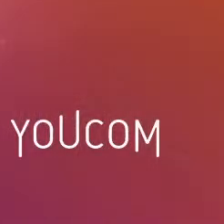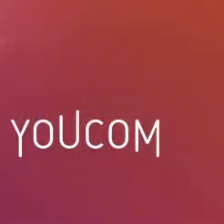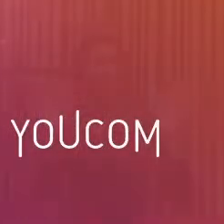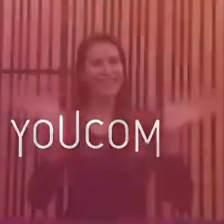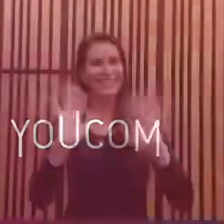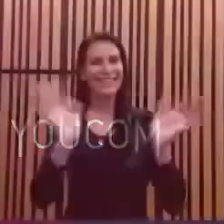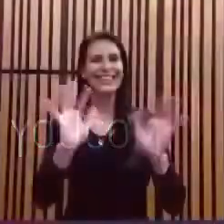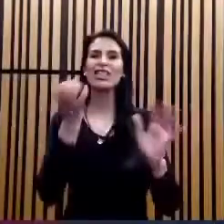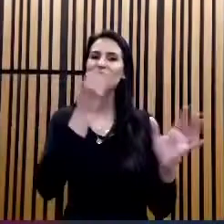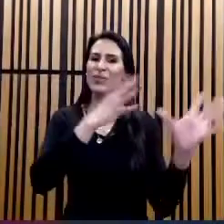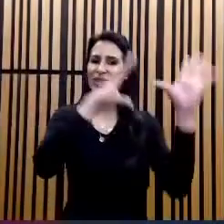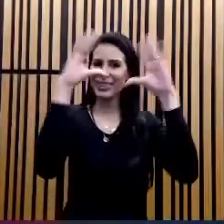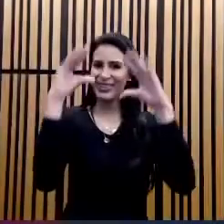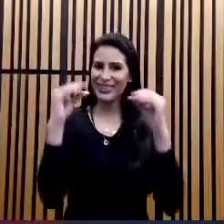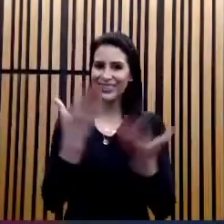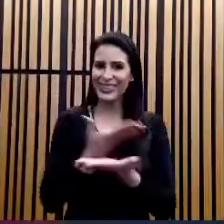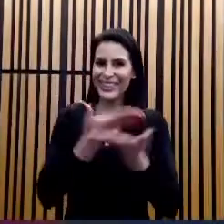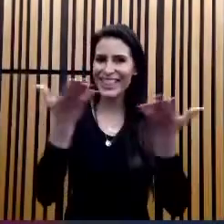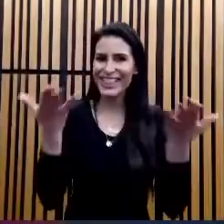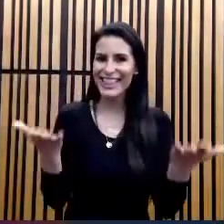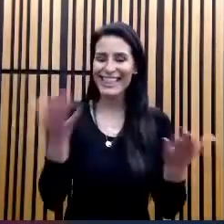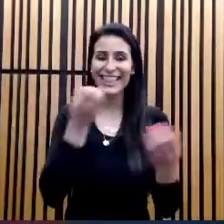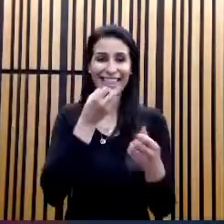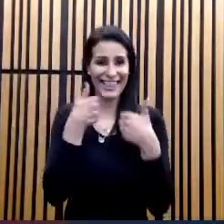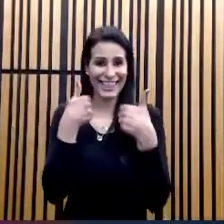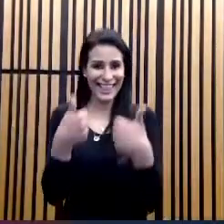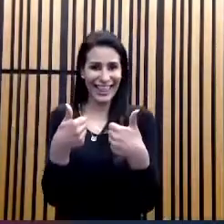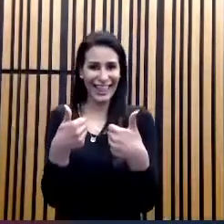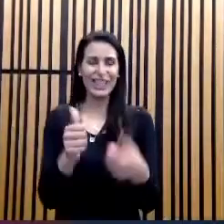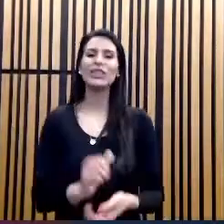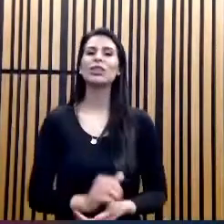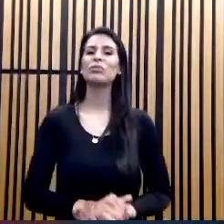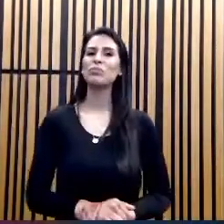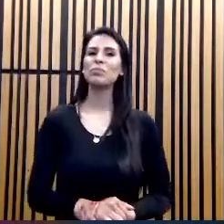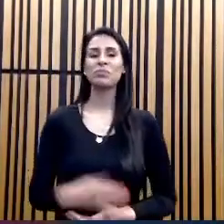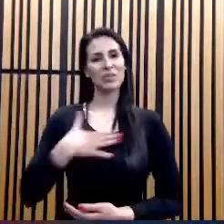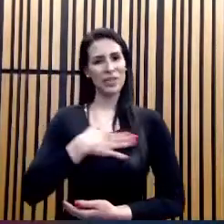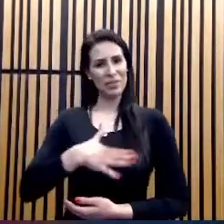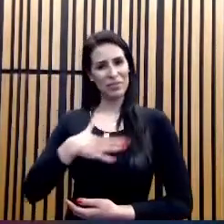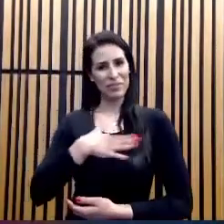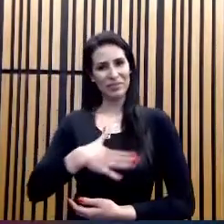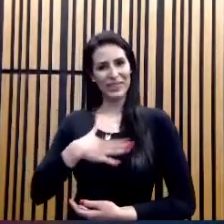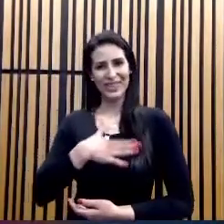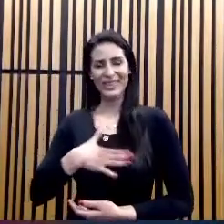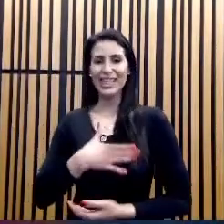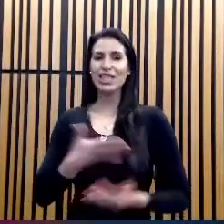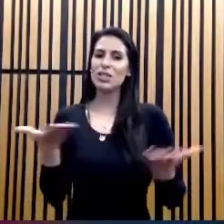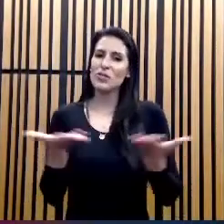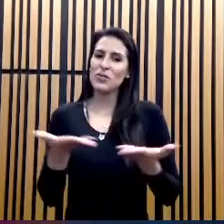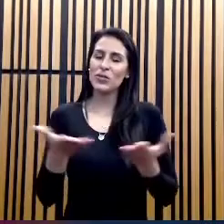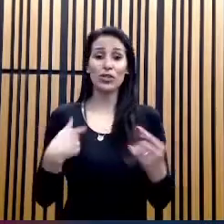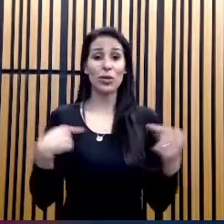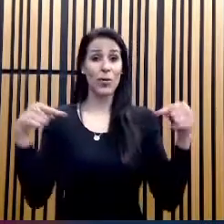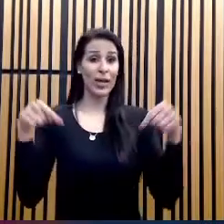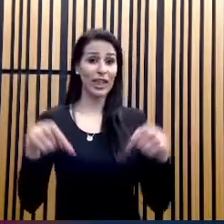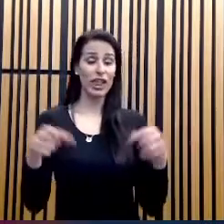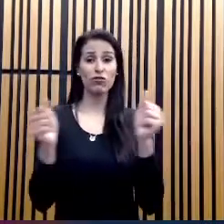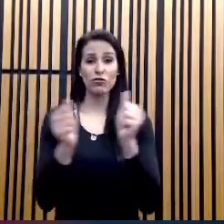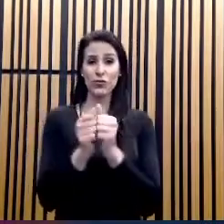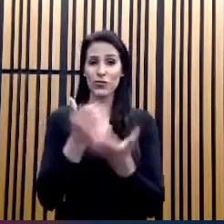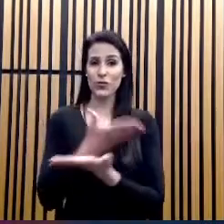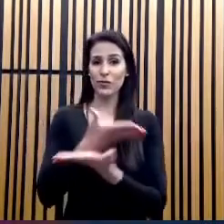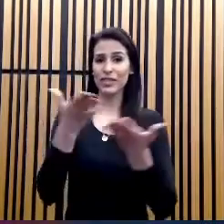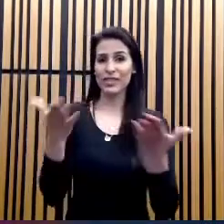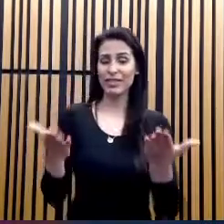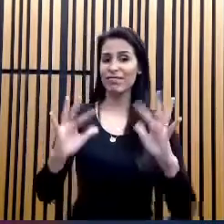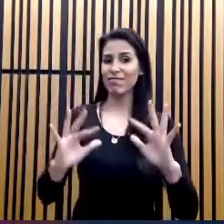boa noite, tudo bem? É um prazer para mim estar aqui hoje no Unicinos Conecta.